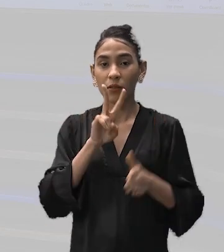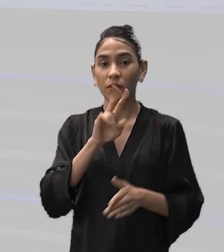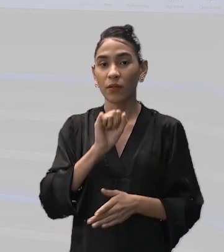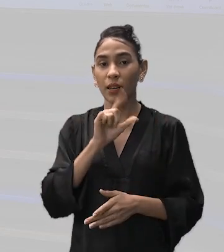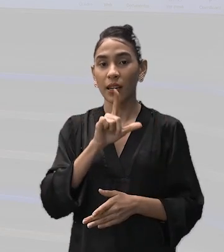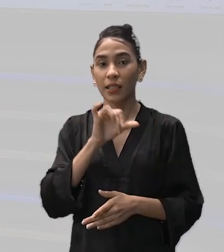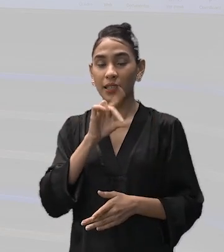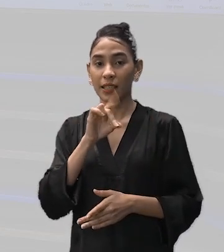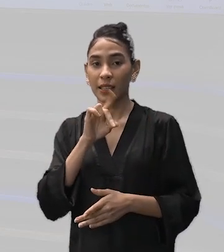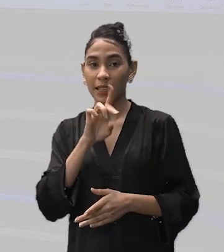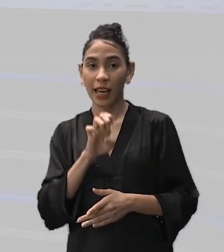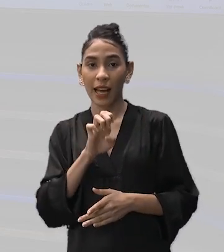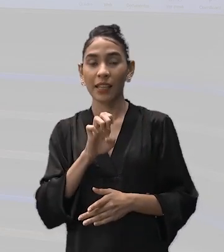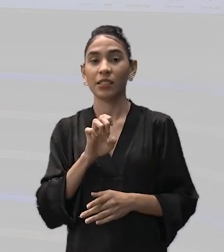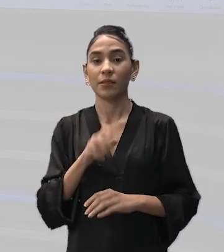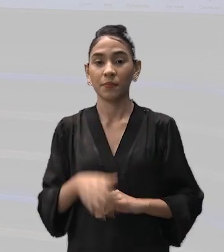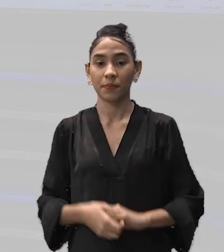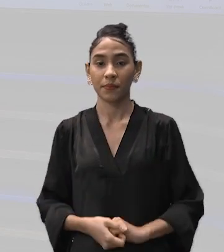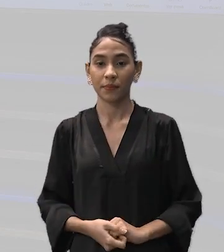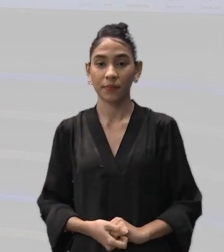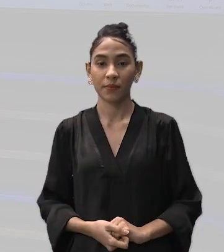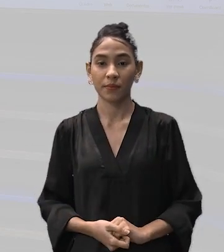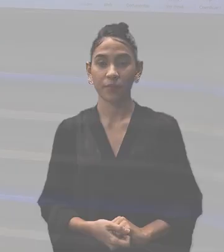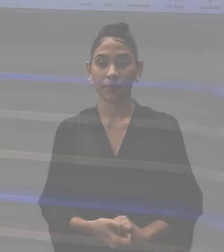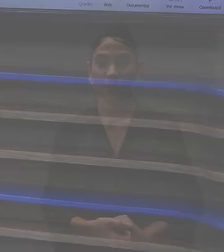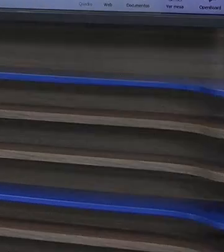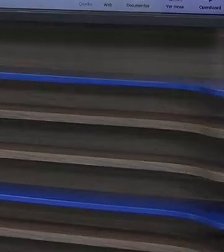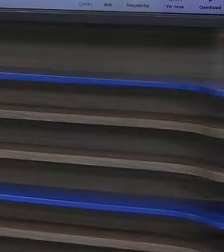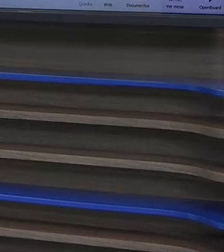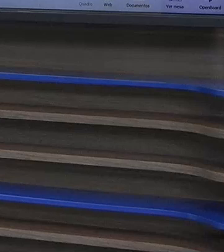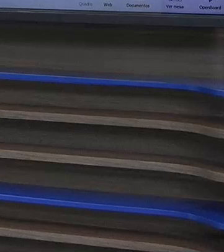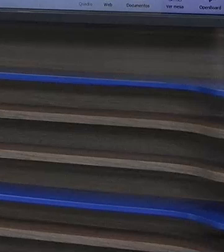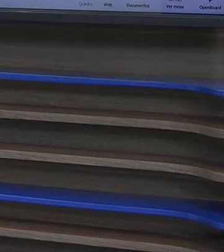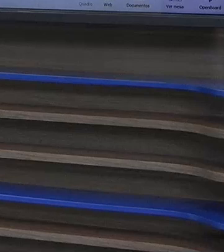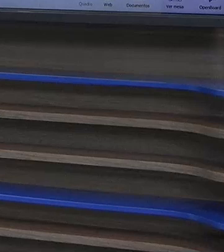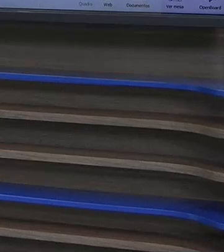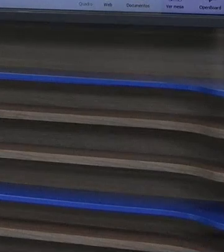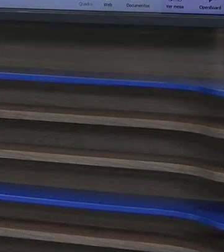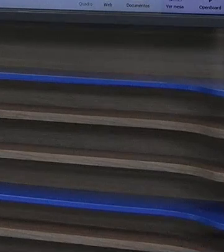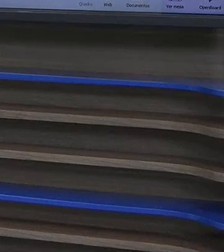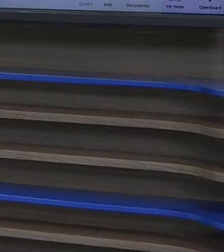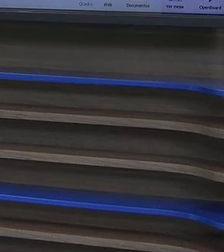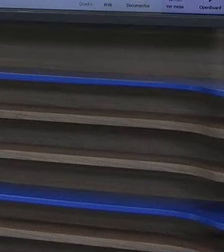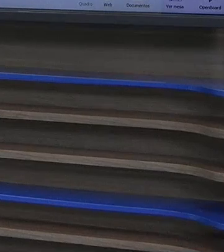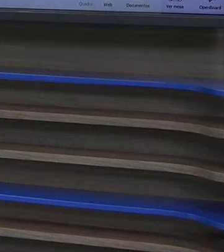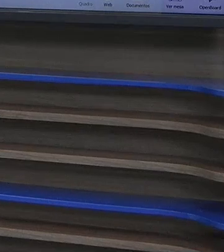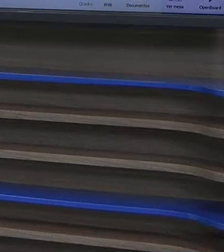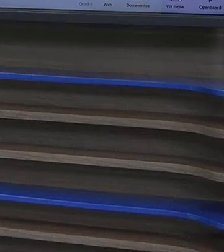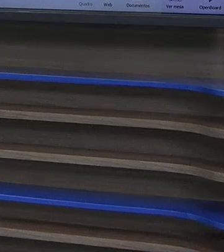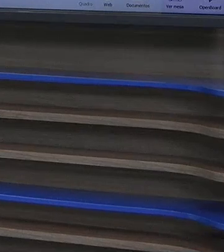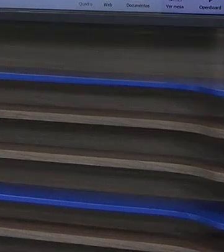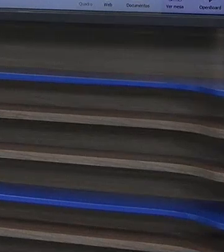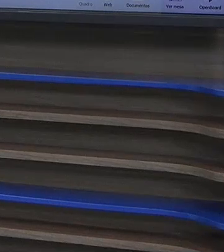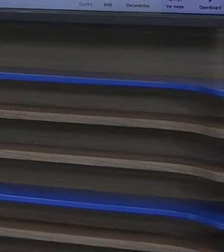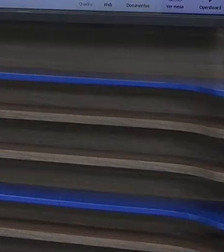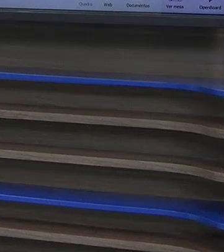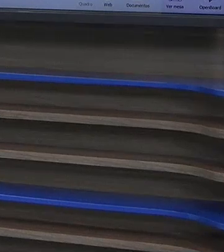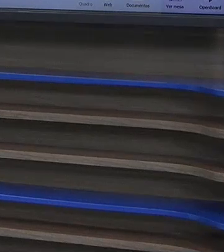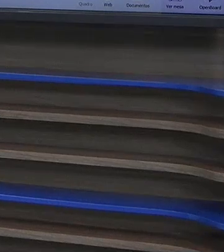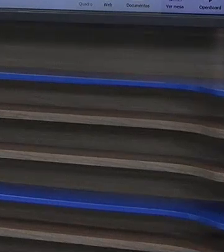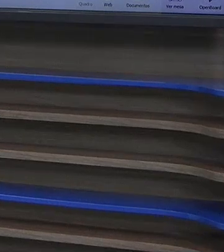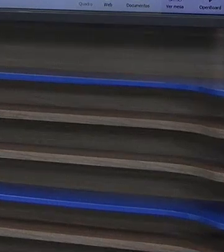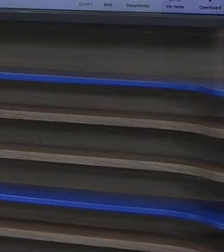produto. Esse iogurte, ele vence daqui a 3 dias, por exemplo. Aí a pergunta que vem é, você vai